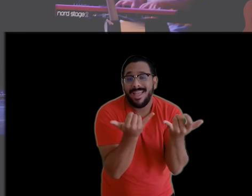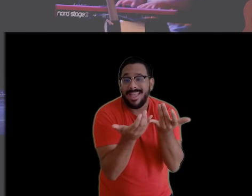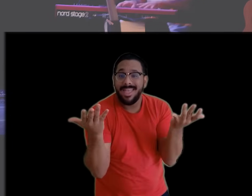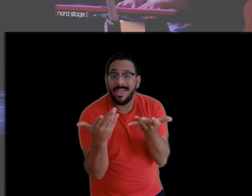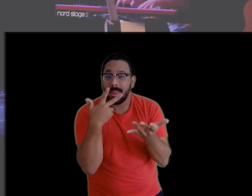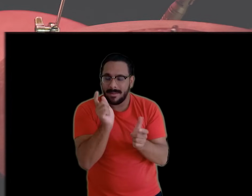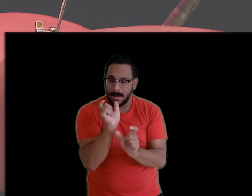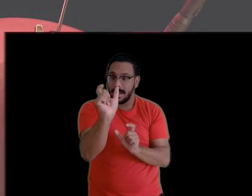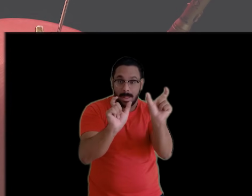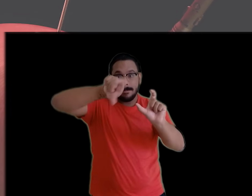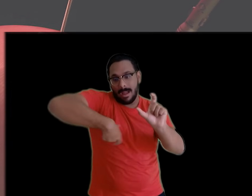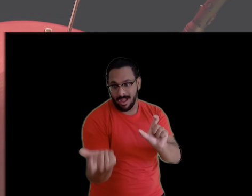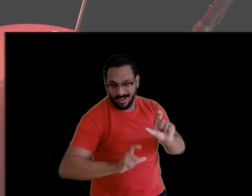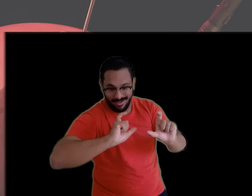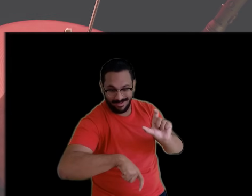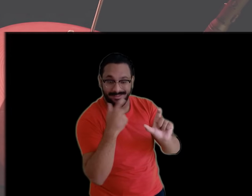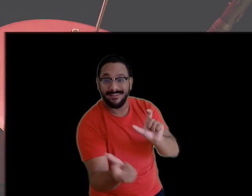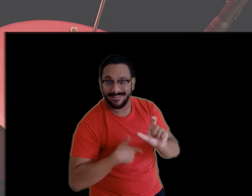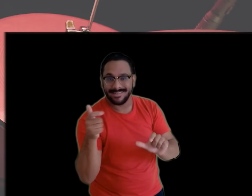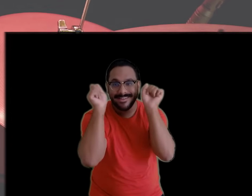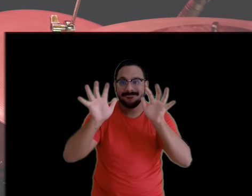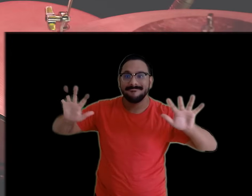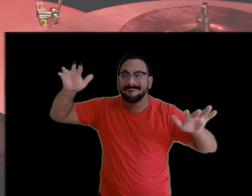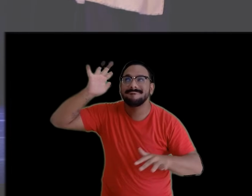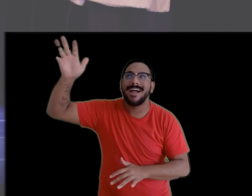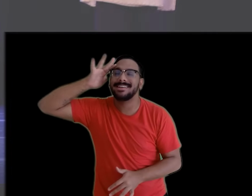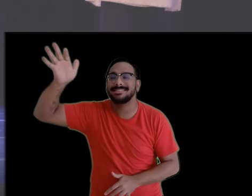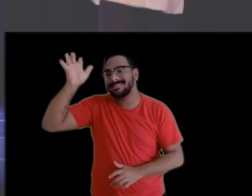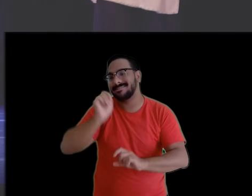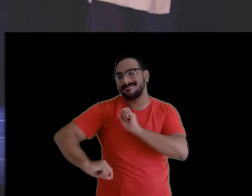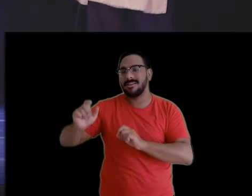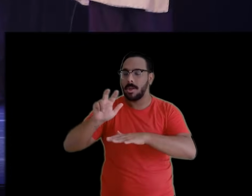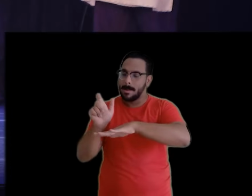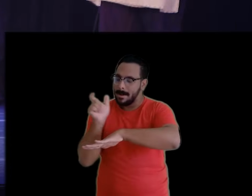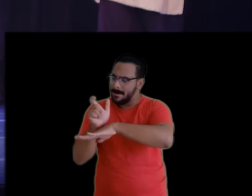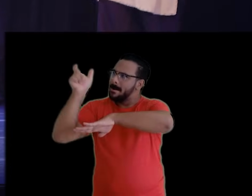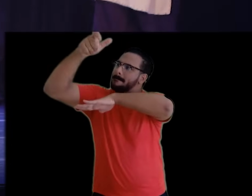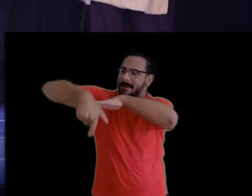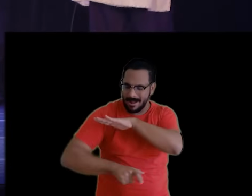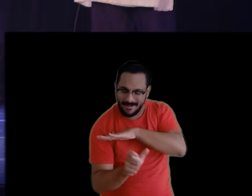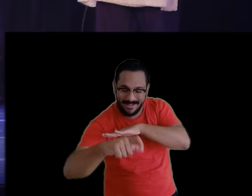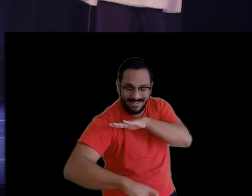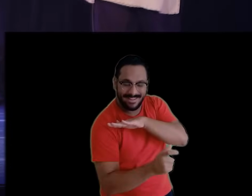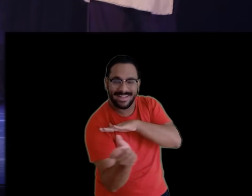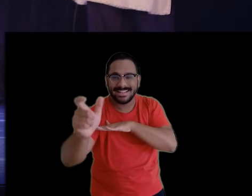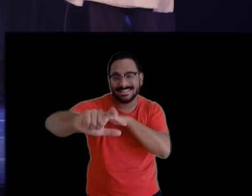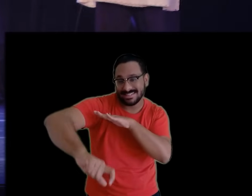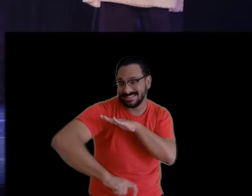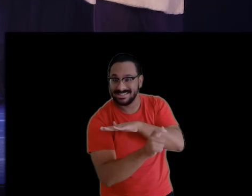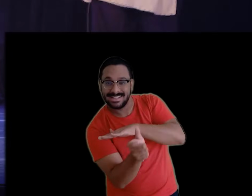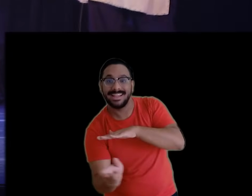se agora desse cambalhotas. E no pensamento pulou no